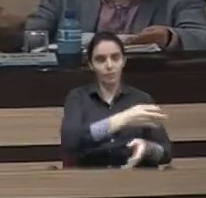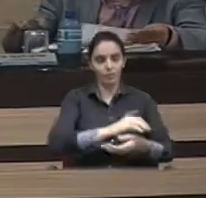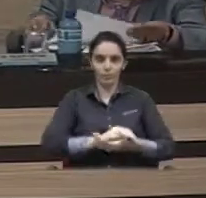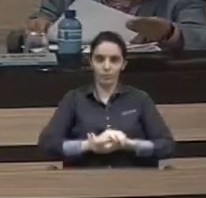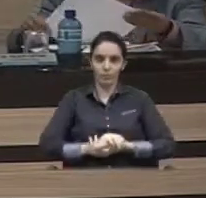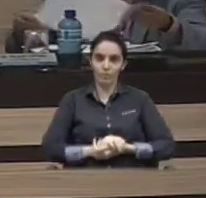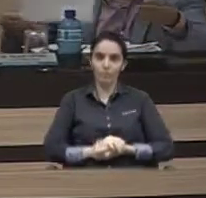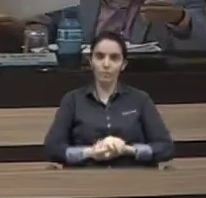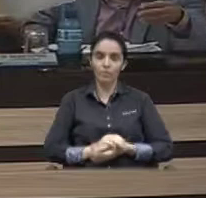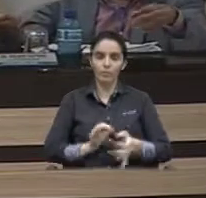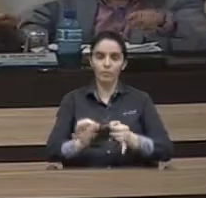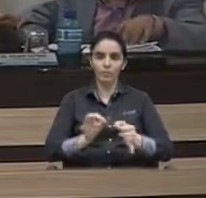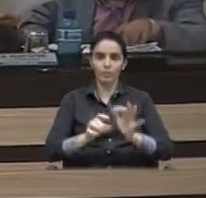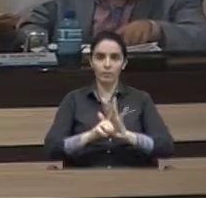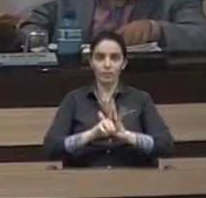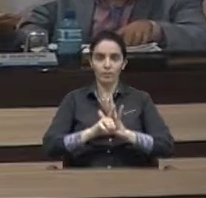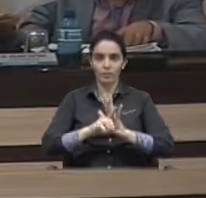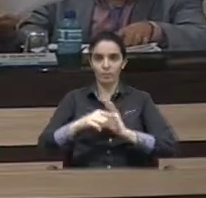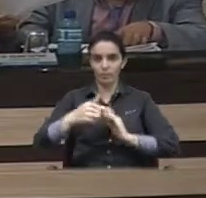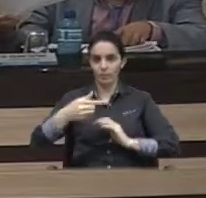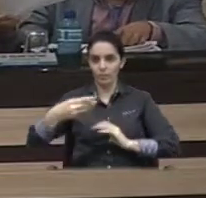competentes. Projeto de lei número